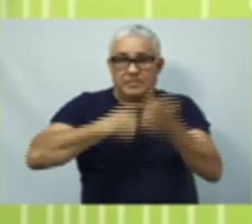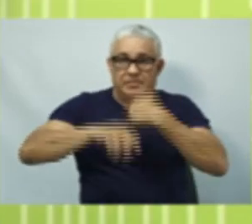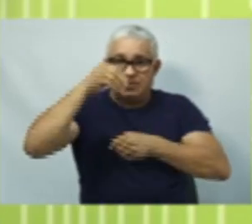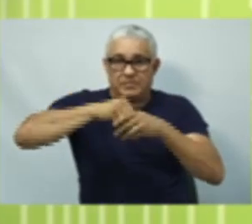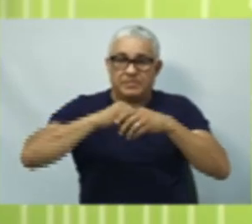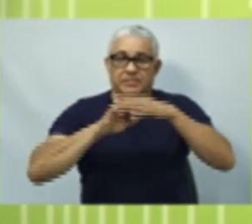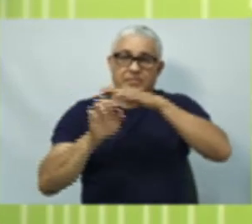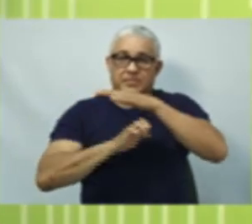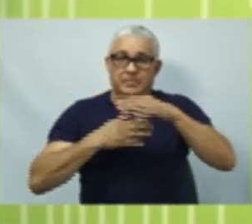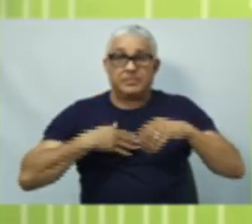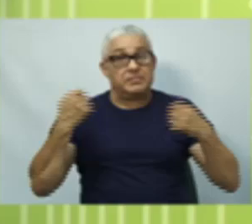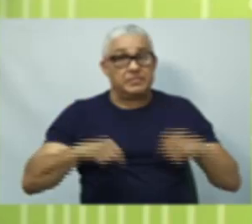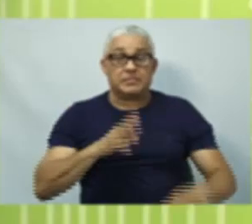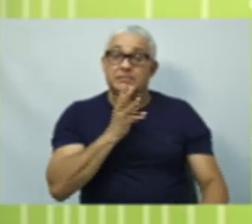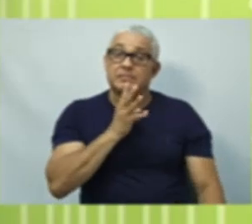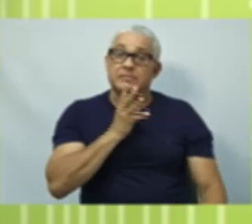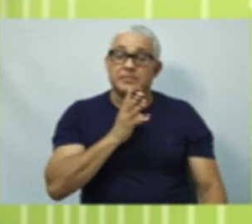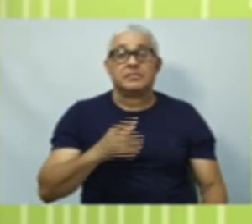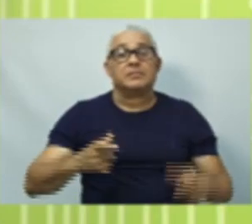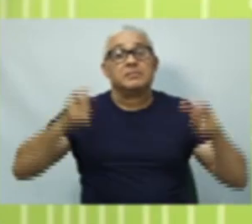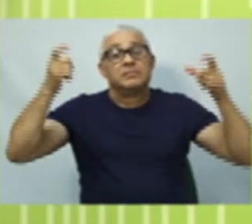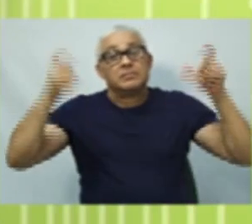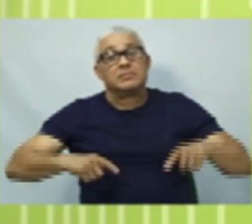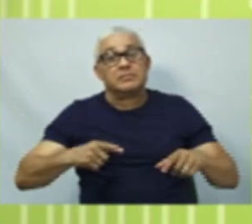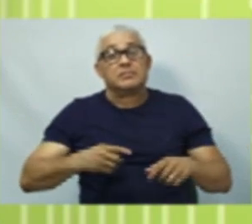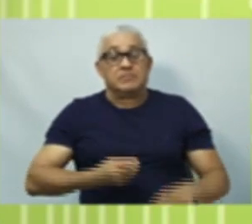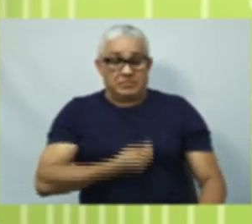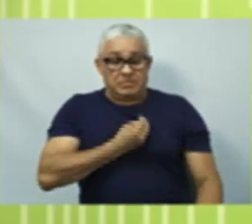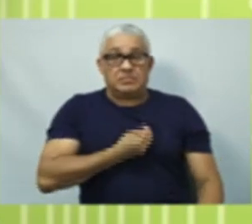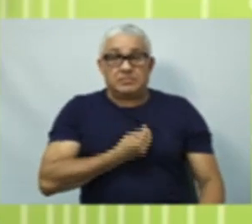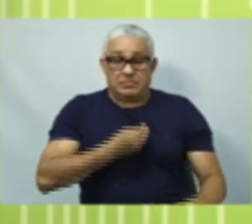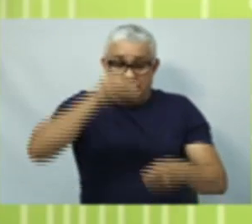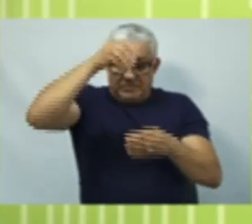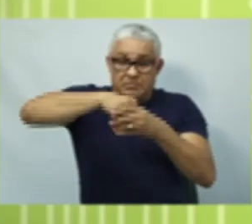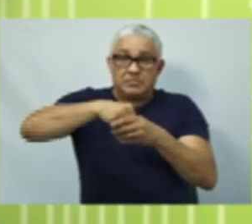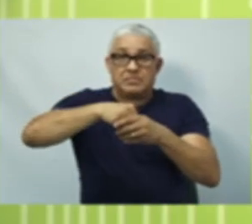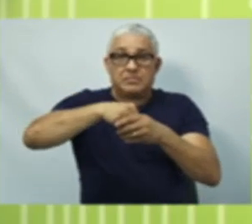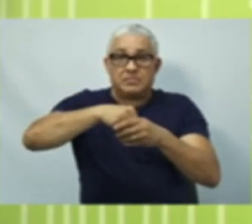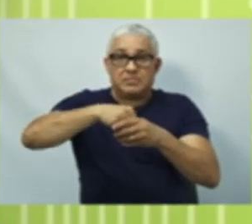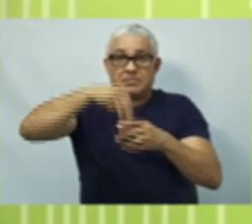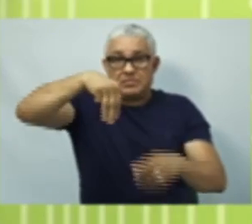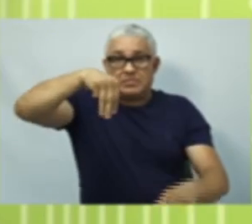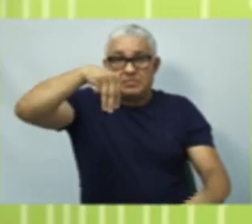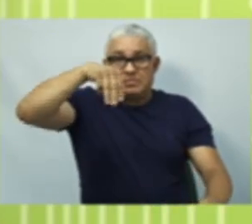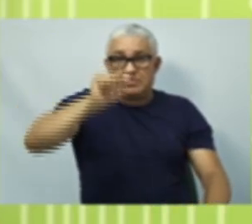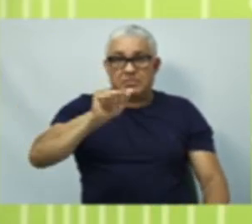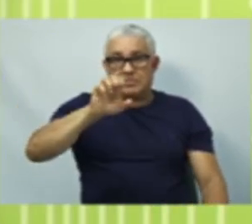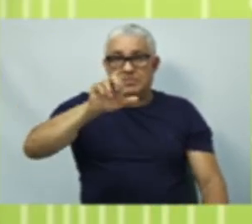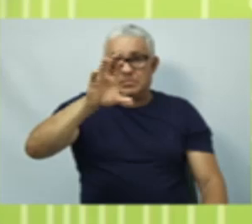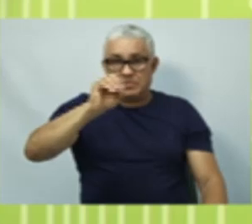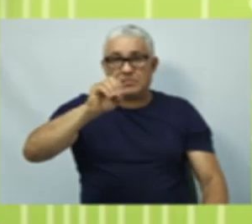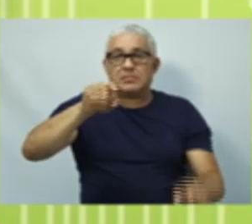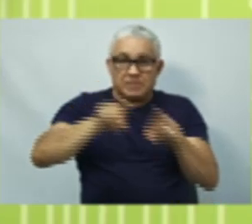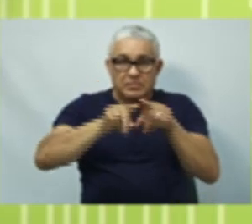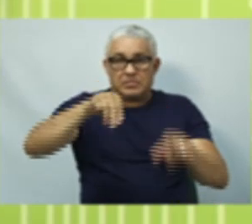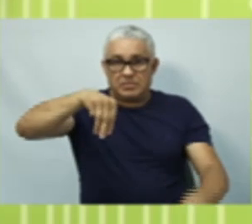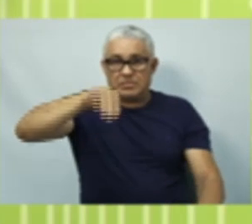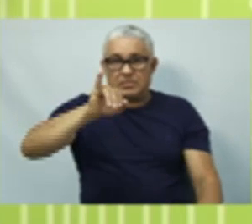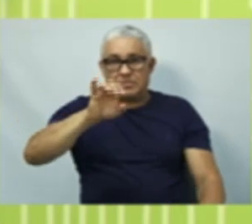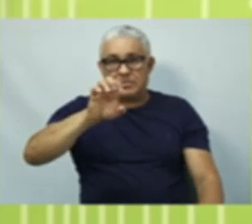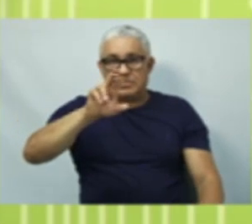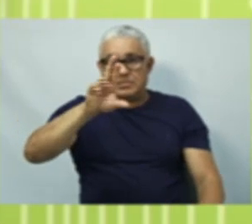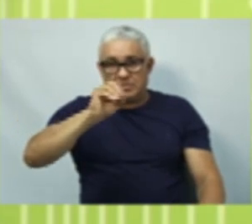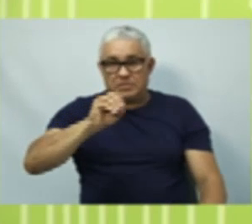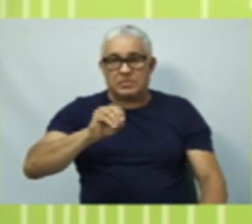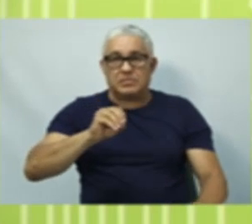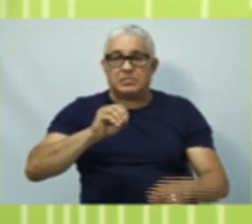eu preciso conhecer onde eu estou envolvida. Isso está relacionado ao macro e micro ambiente onde a organização está